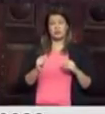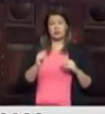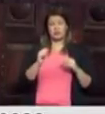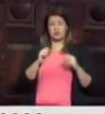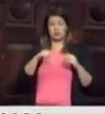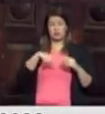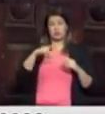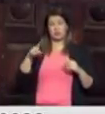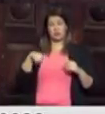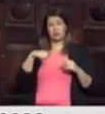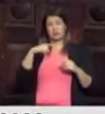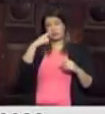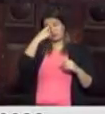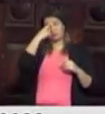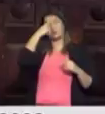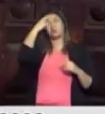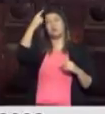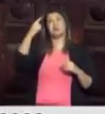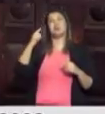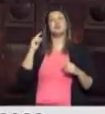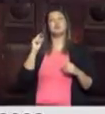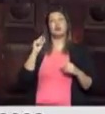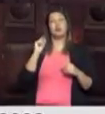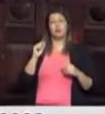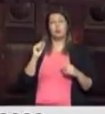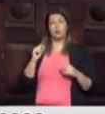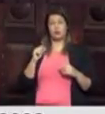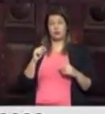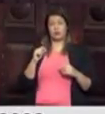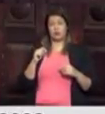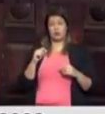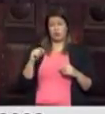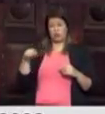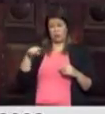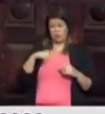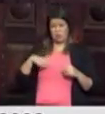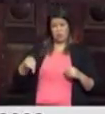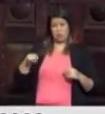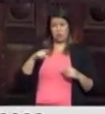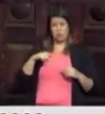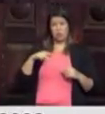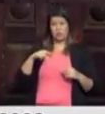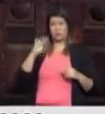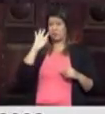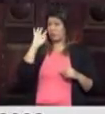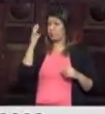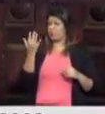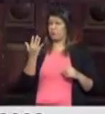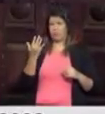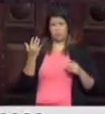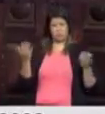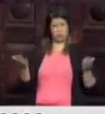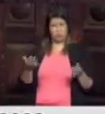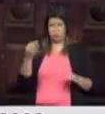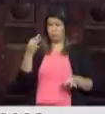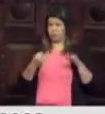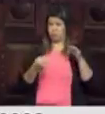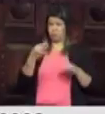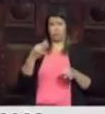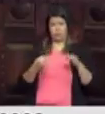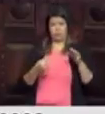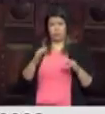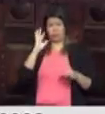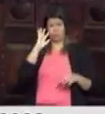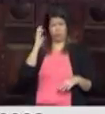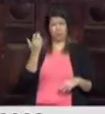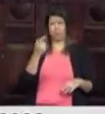a sociedade possam se lembrar que nós não resolvemos, deputado Valdec Carneiro, as injustiças que ainda são cometidas contra as